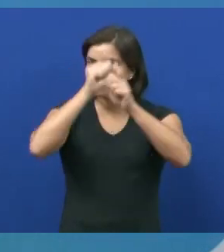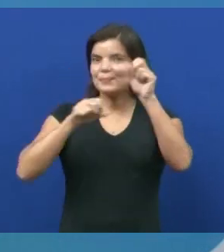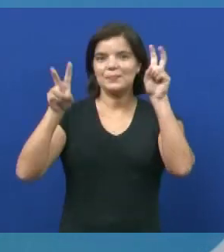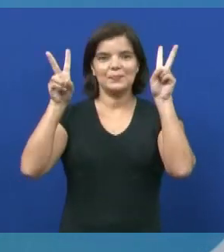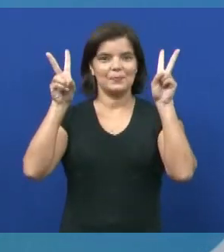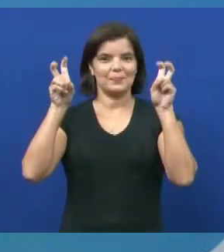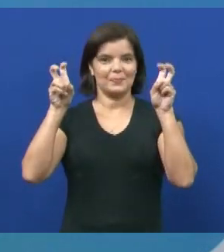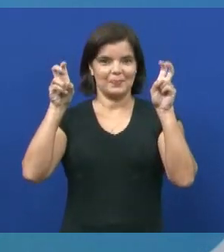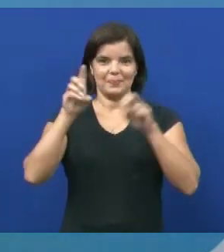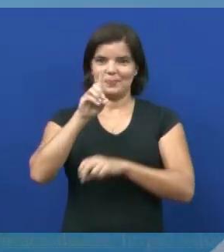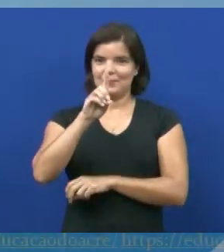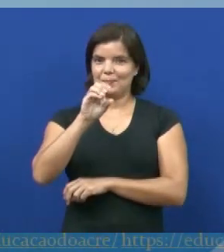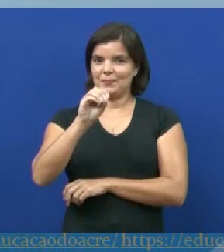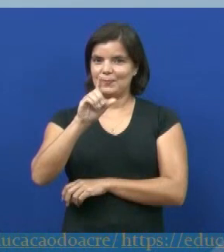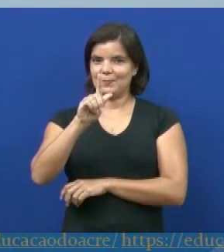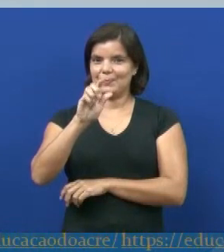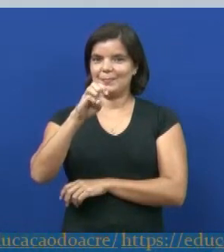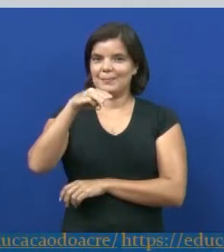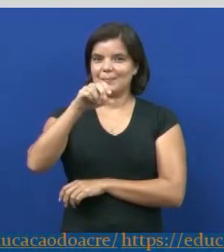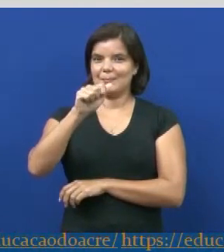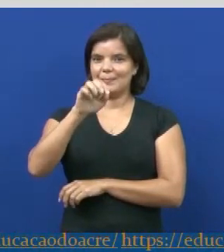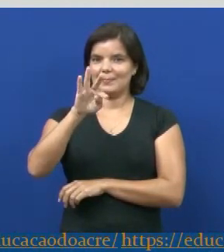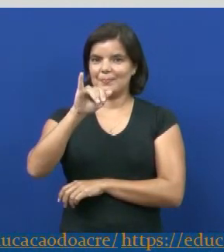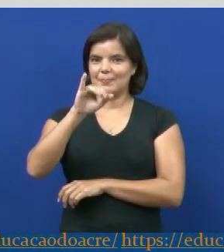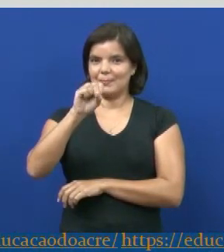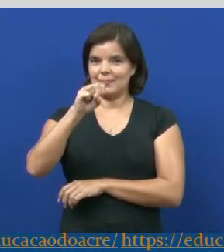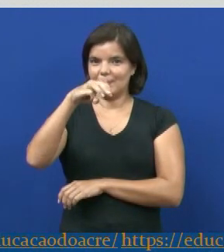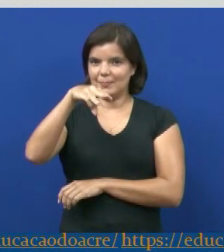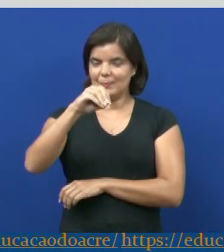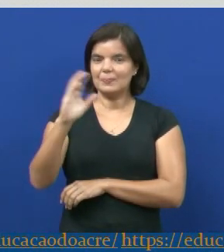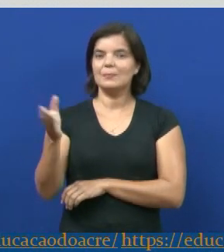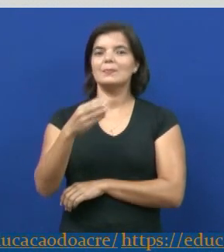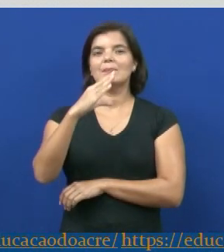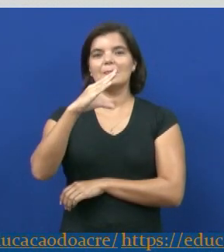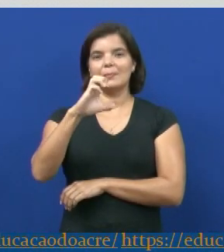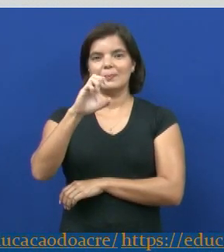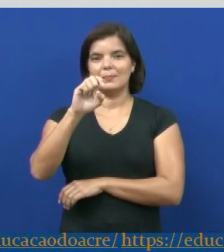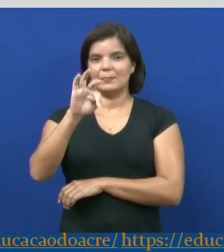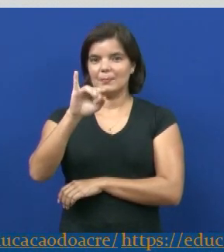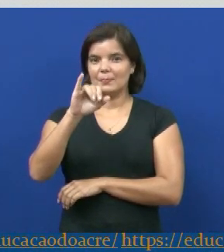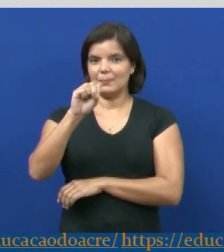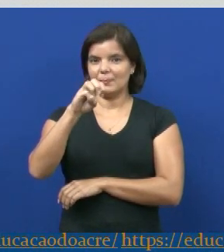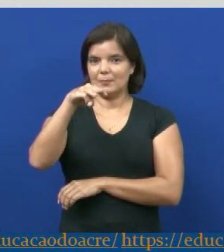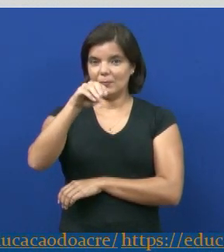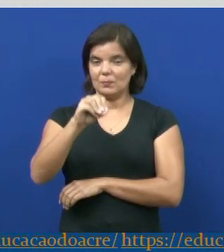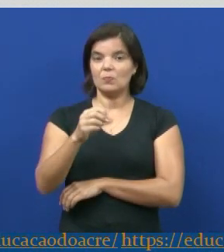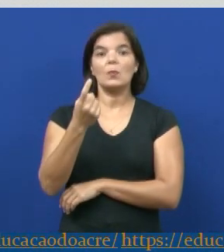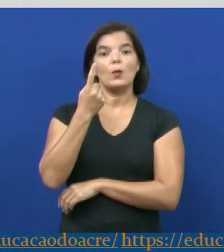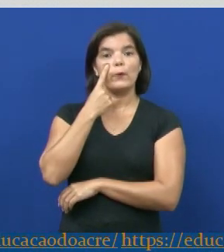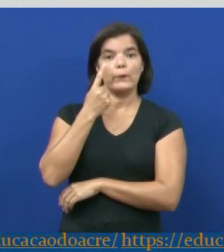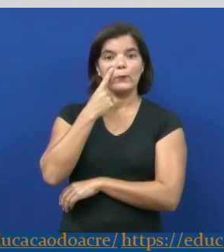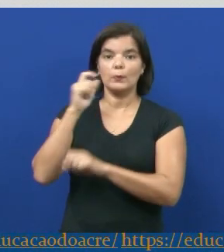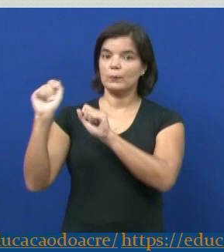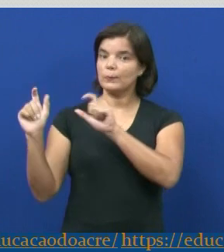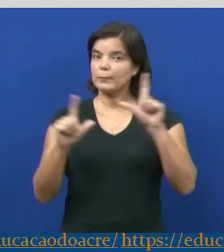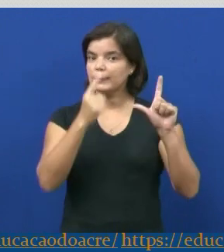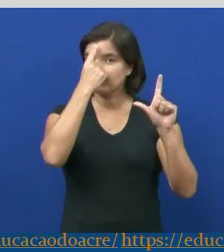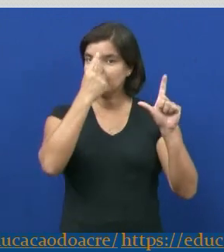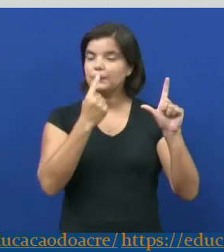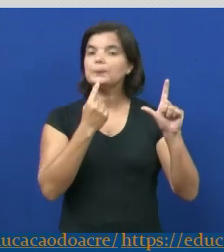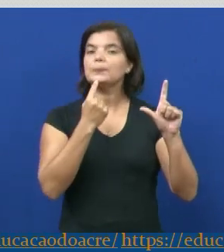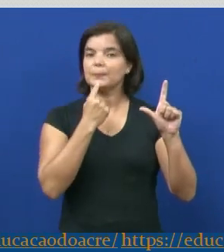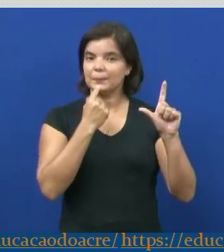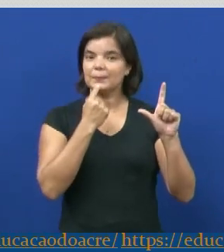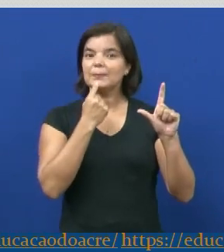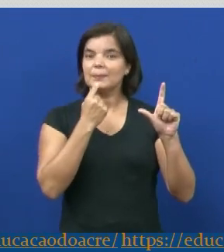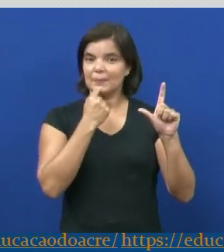sobre dogmatismo e ceticismo. Olhem para esta imagem